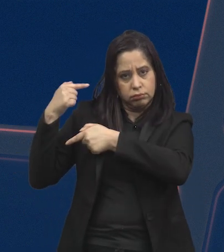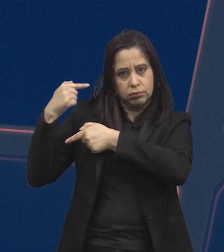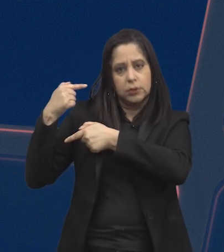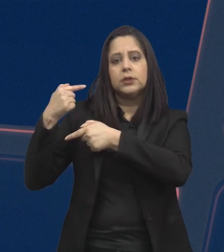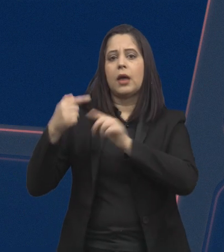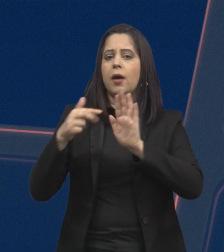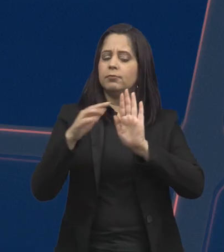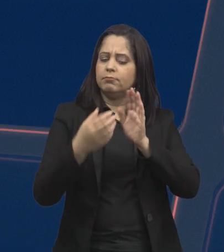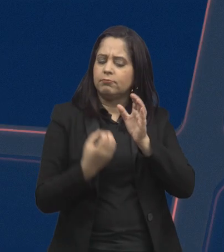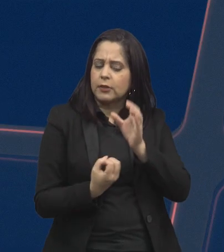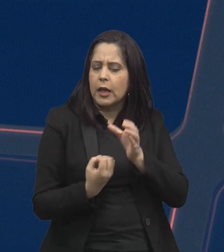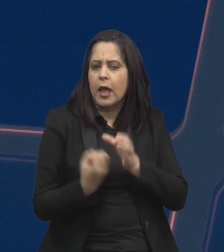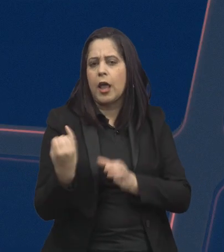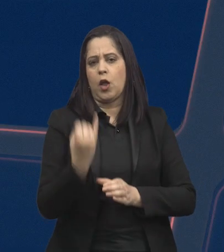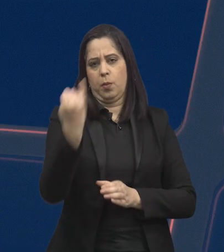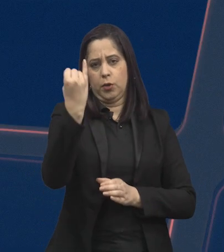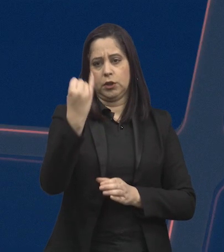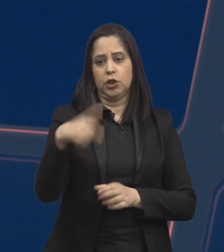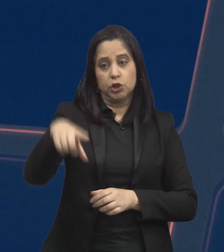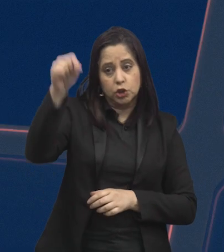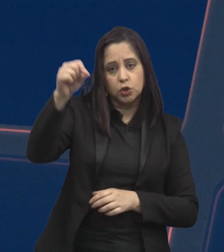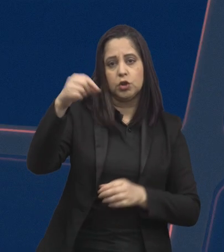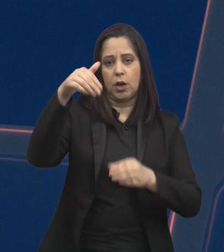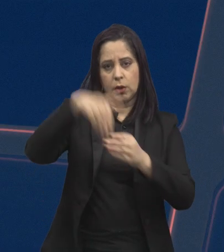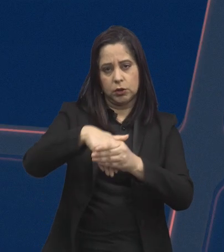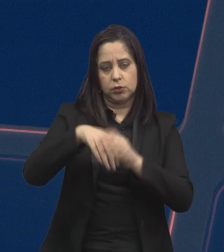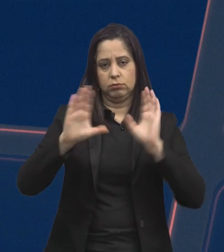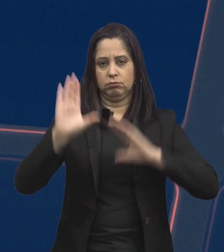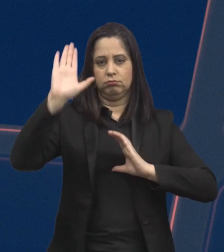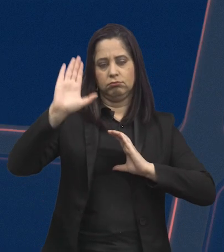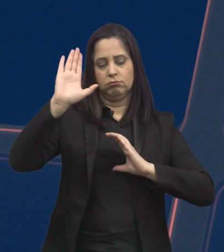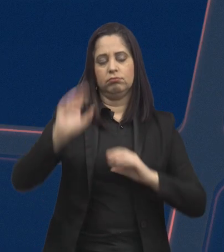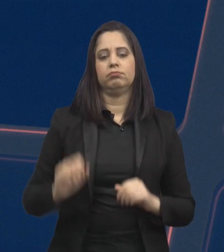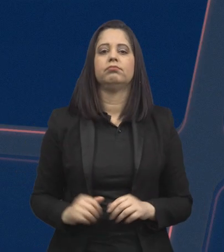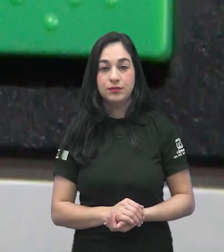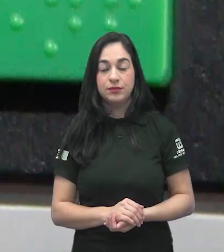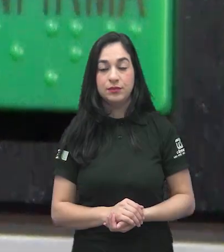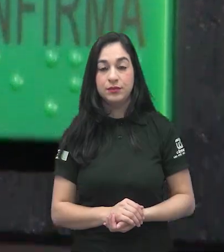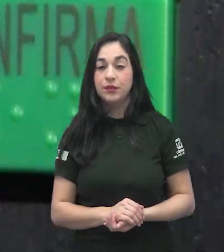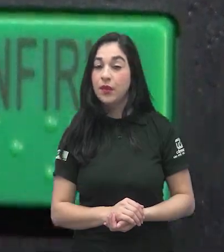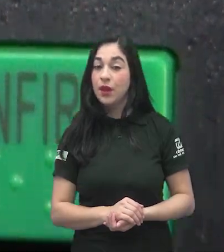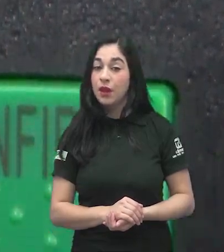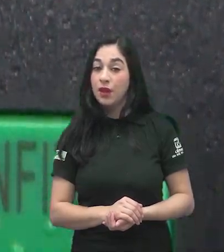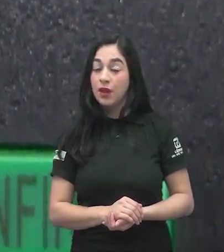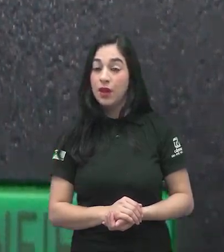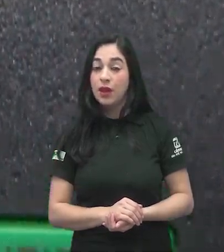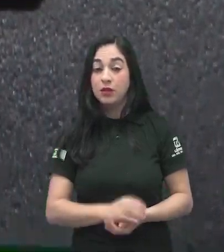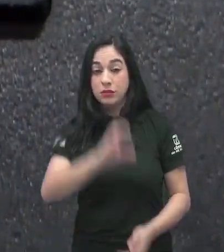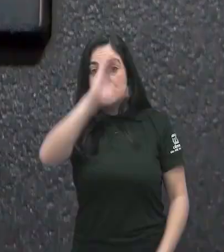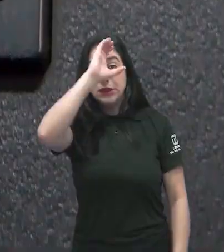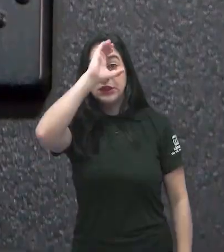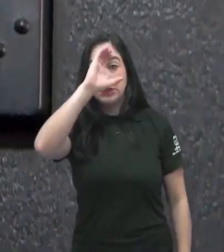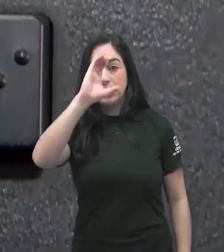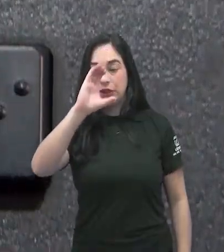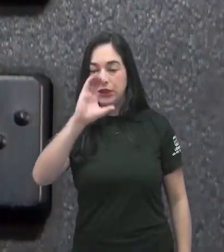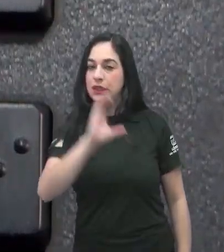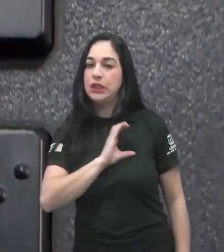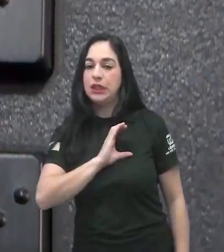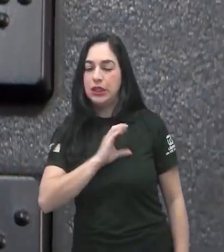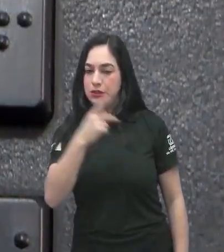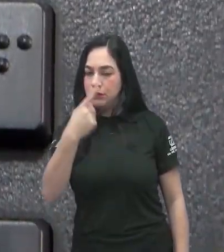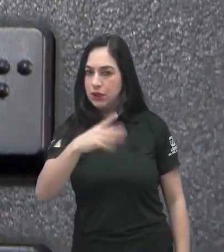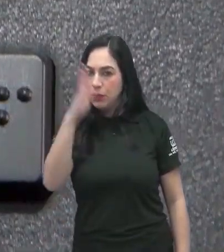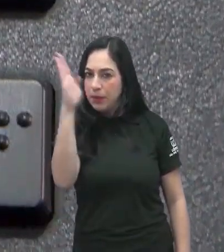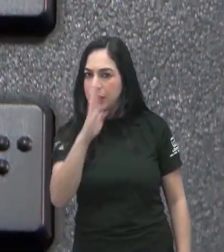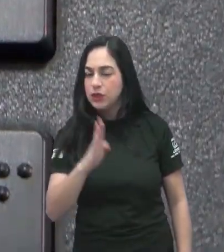ancestralidade são critérios fundamentais para muitos joseenses na hora de escolher um candidato. O voto é uma das principais expressões